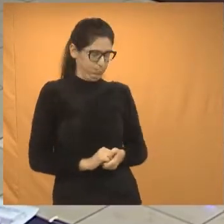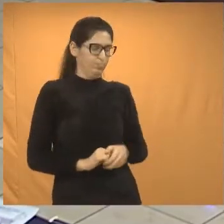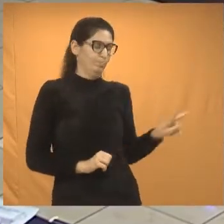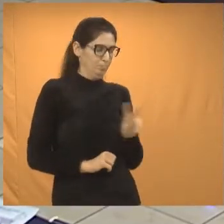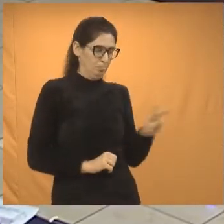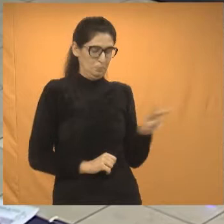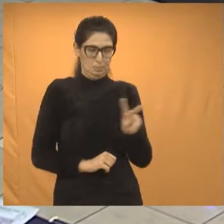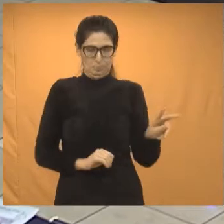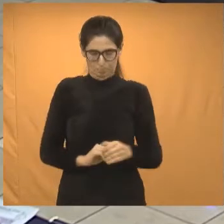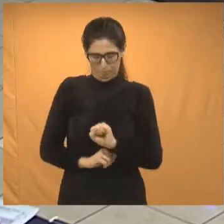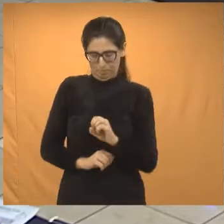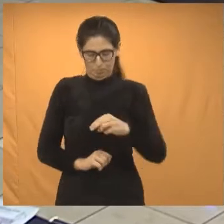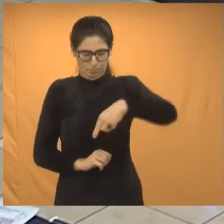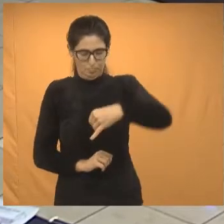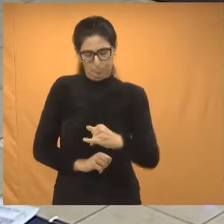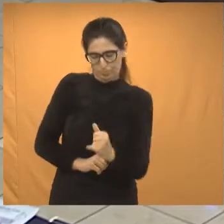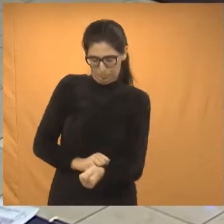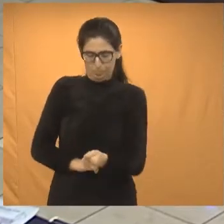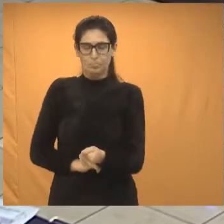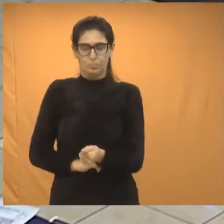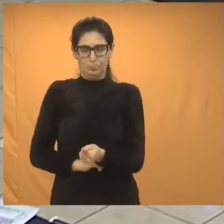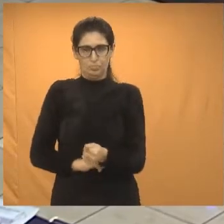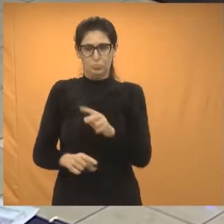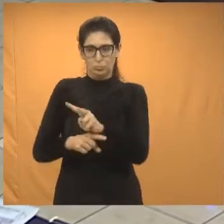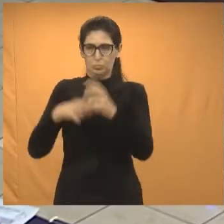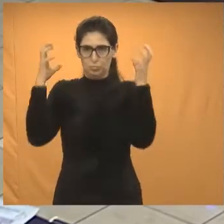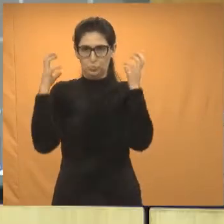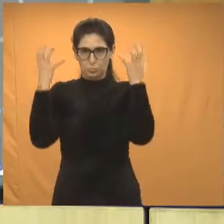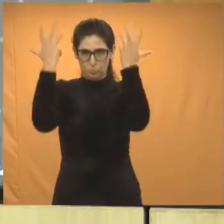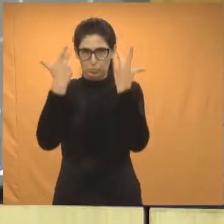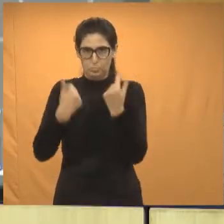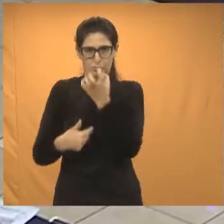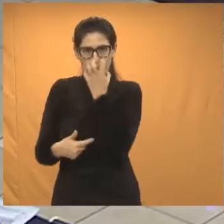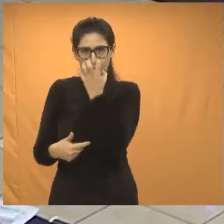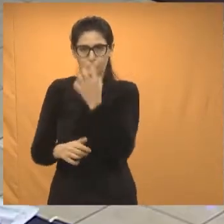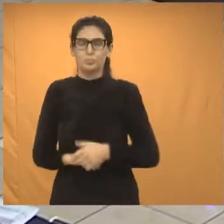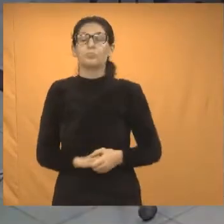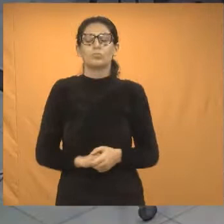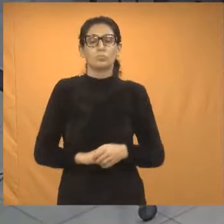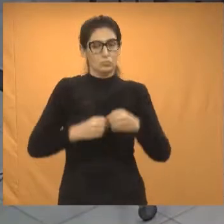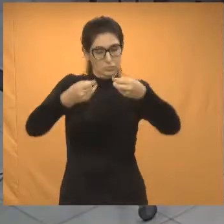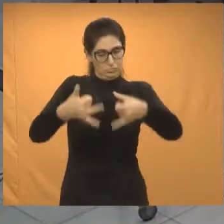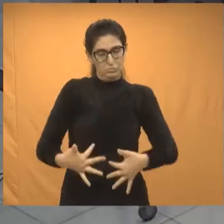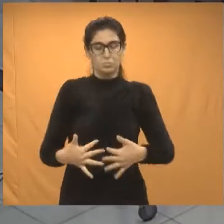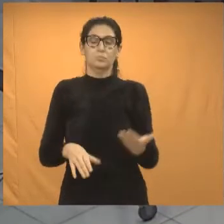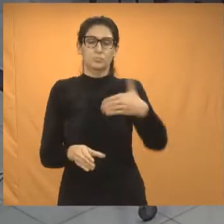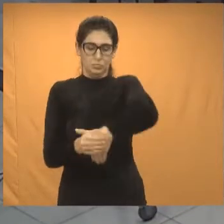a vereadora Sônia Patas da Amizade? Justificando meu voto, eu espero que realmente,